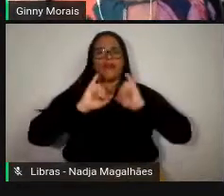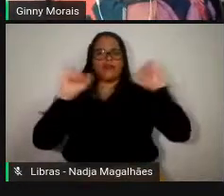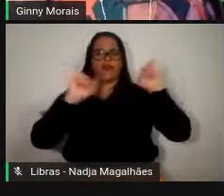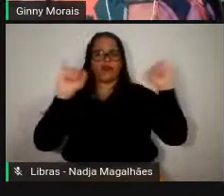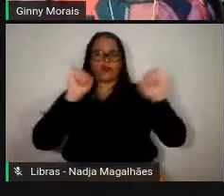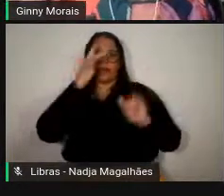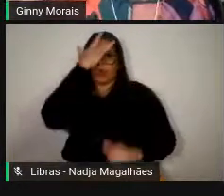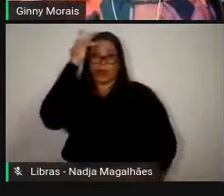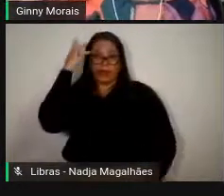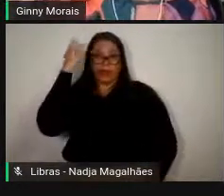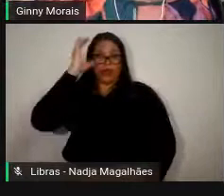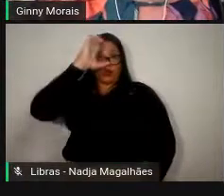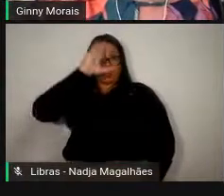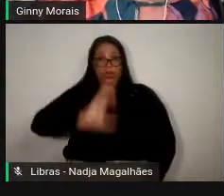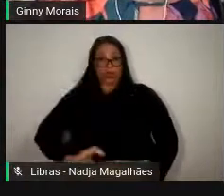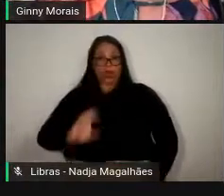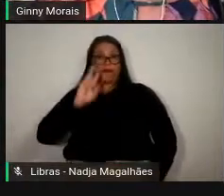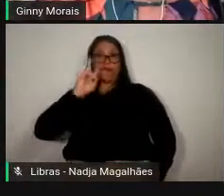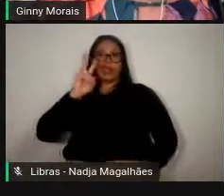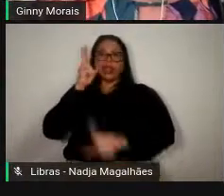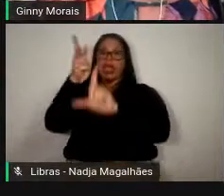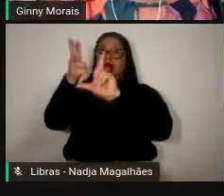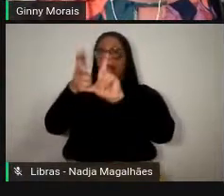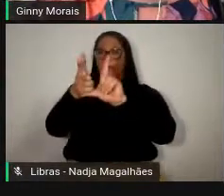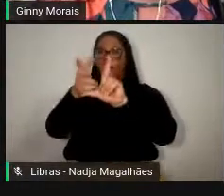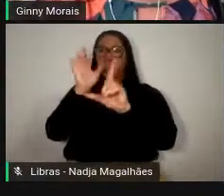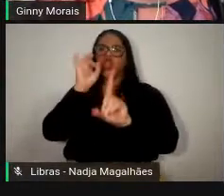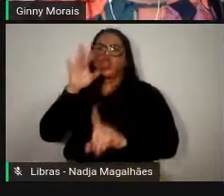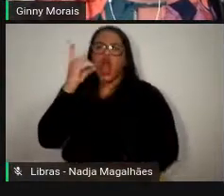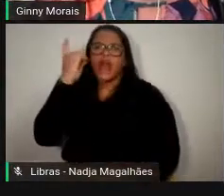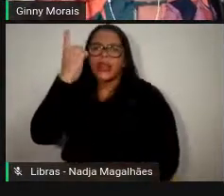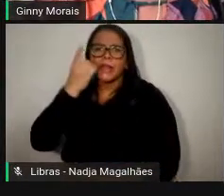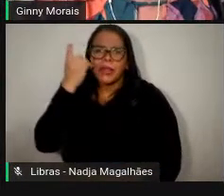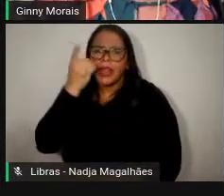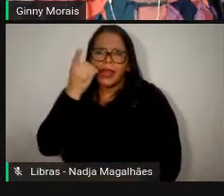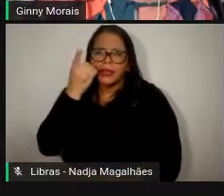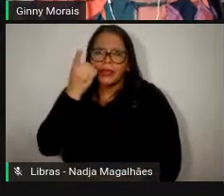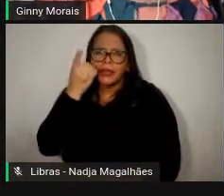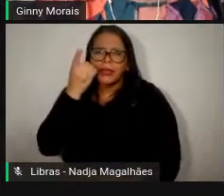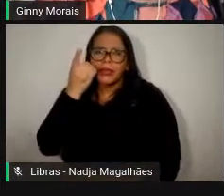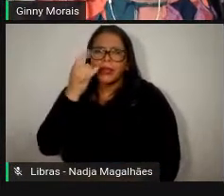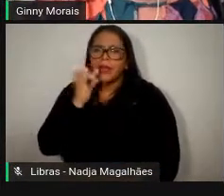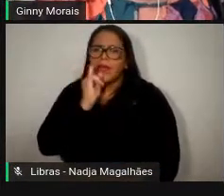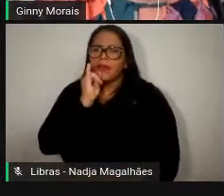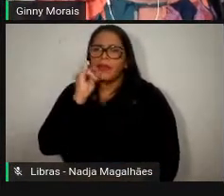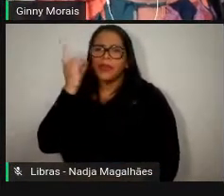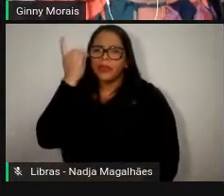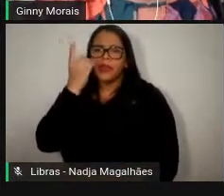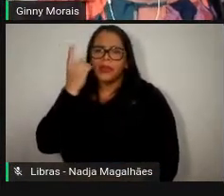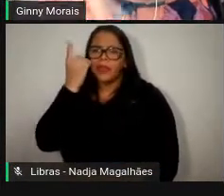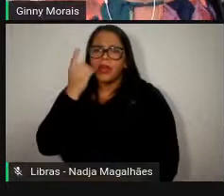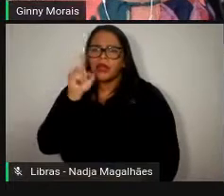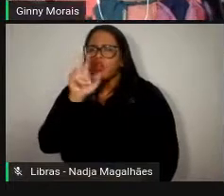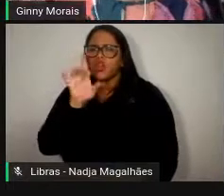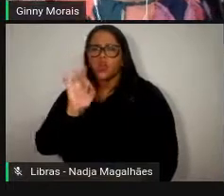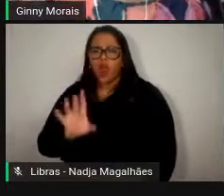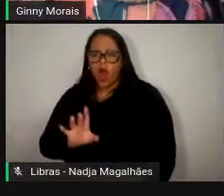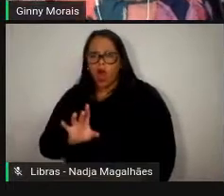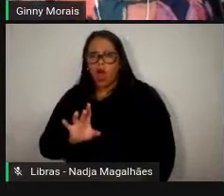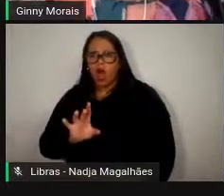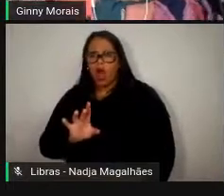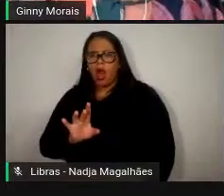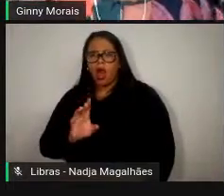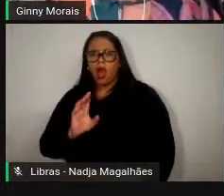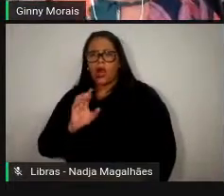vendo. Se você fecha a câmera exclusivamente, por exemplo, ali no Xarandás, que foi quem proferiu o